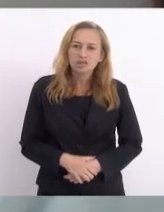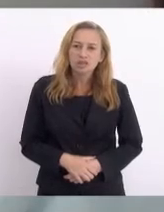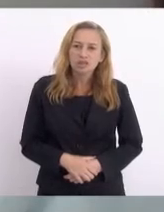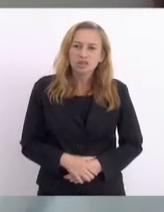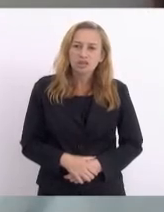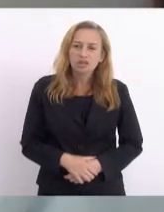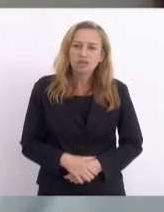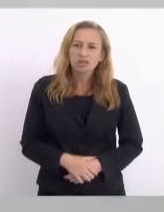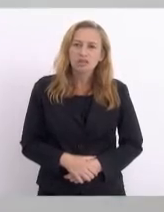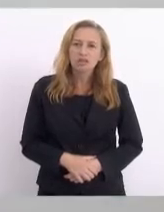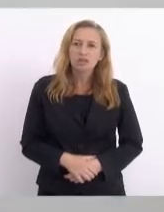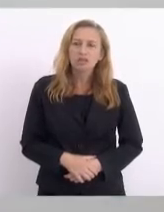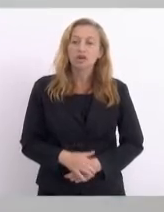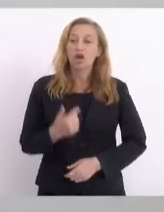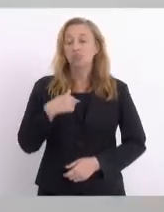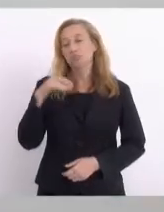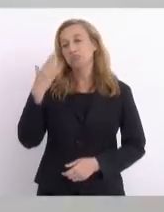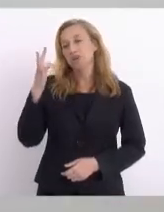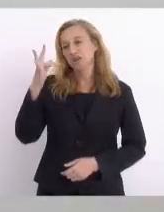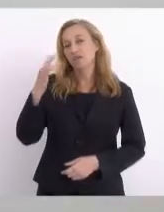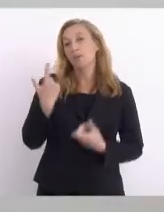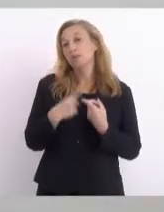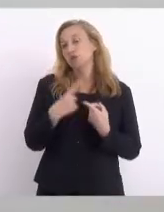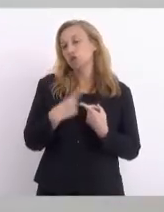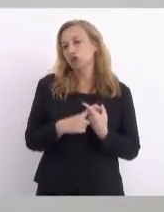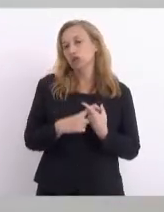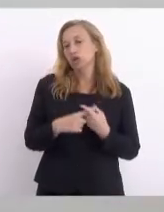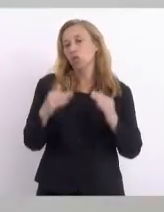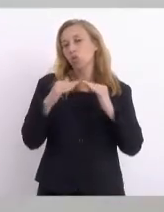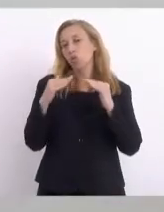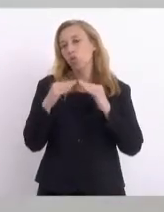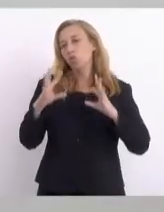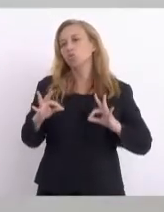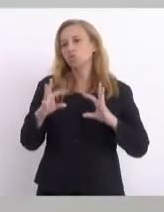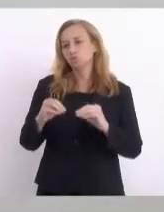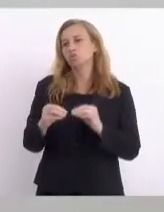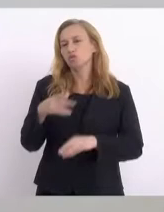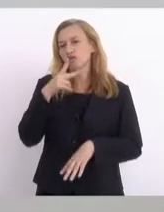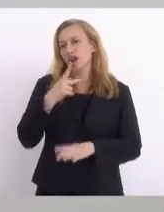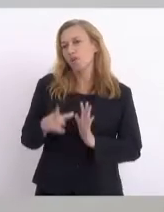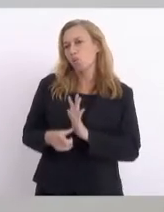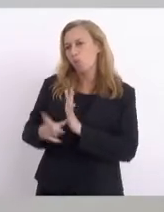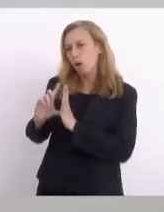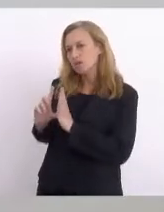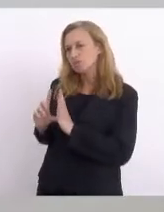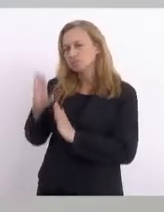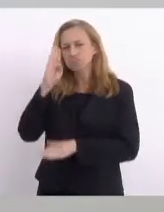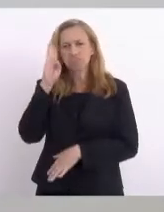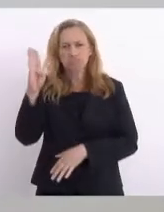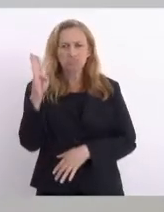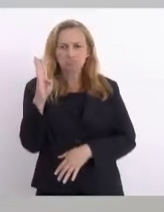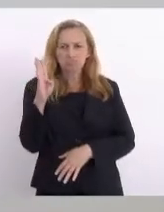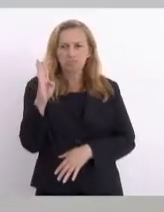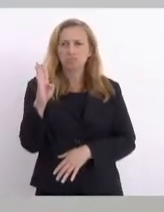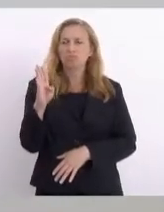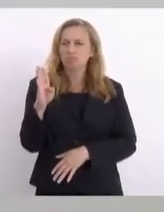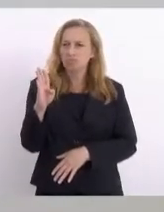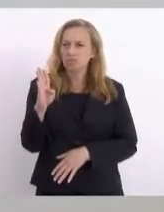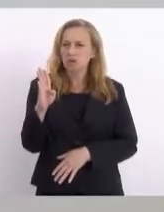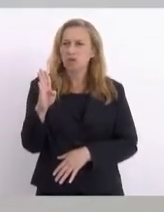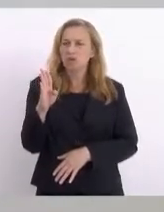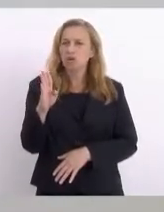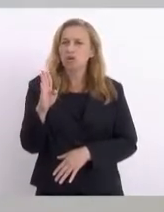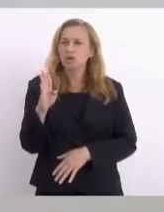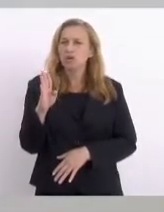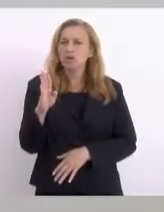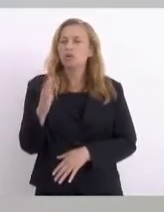eu vou ser breve, porque concordo com tudo que foi falado antes, principalmente com a intervenção da deputada